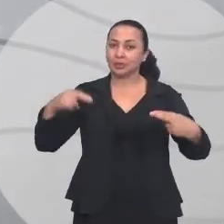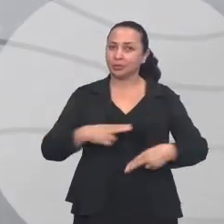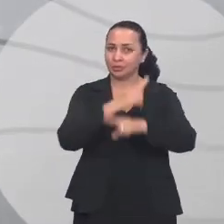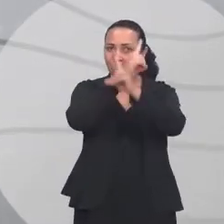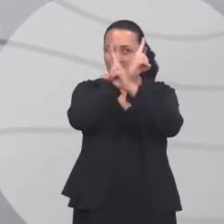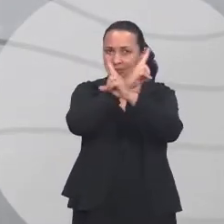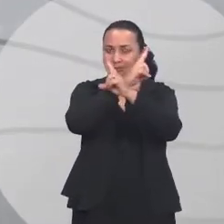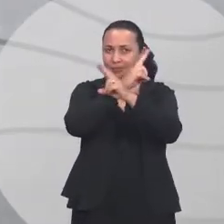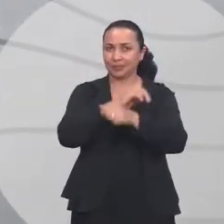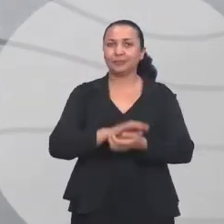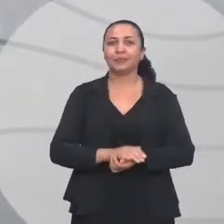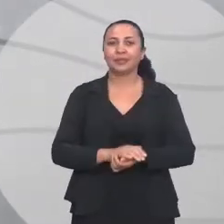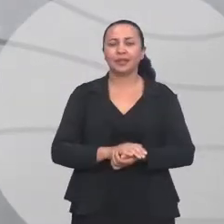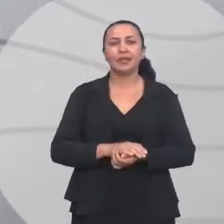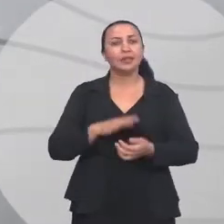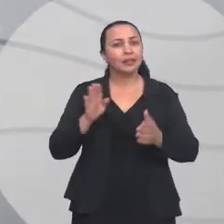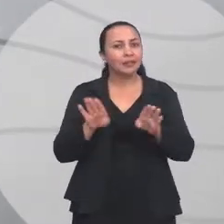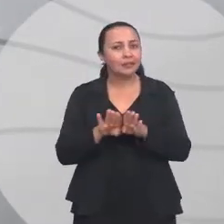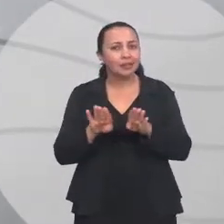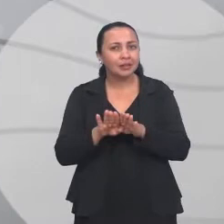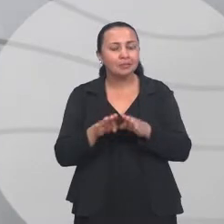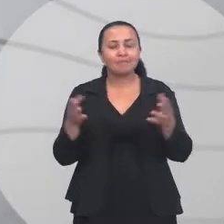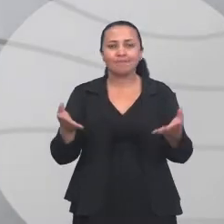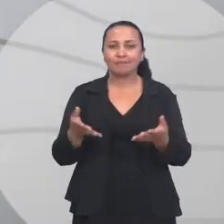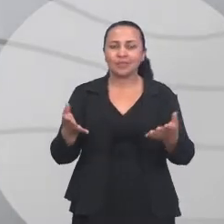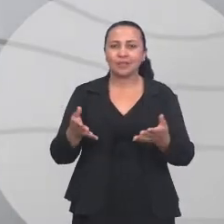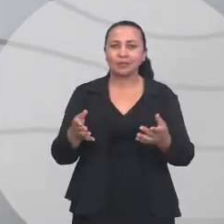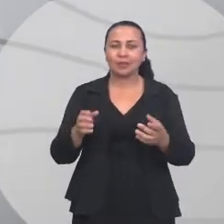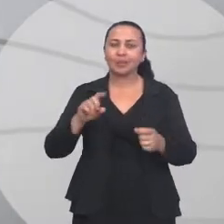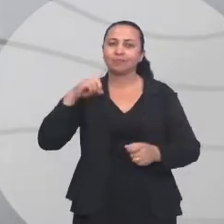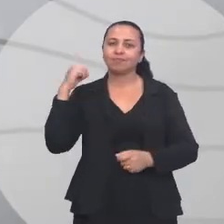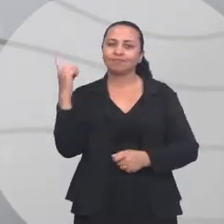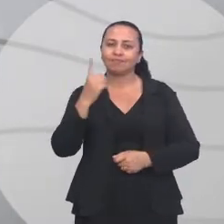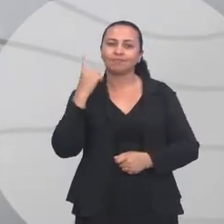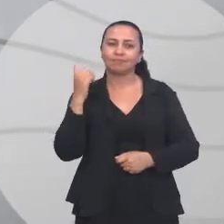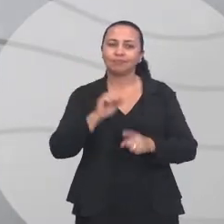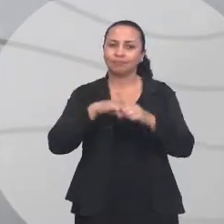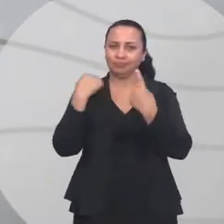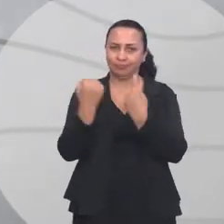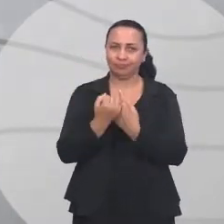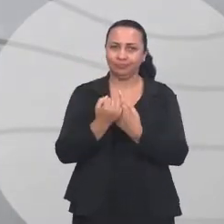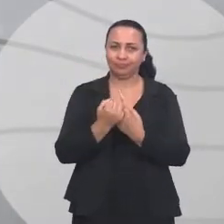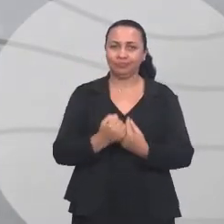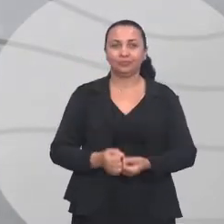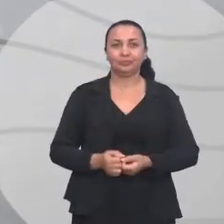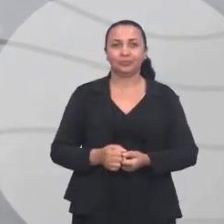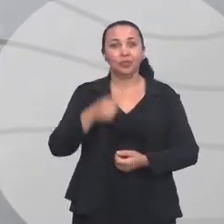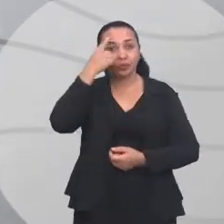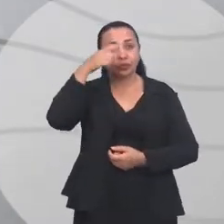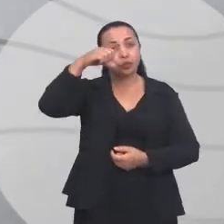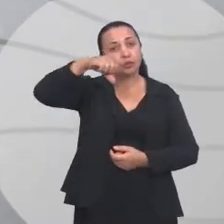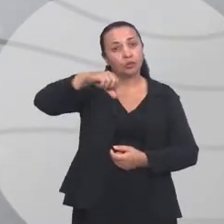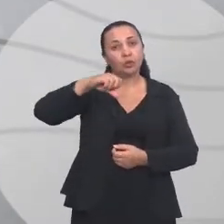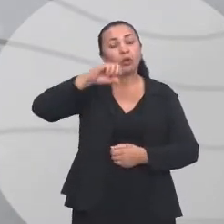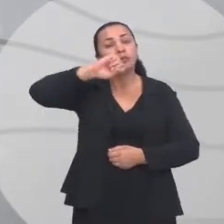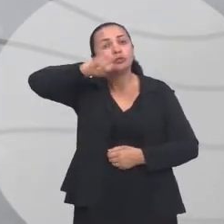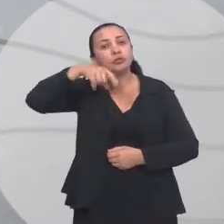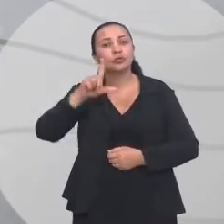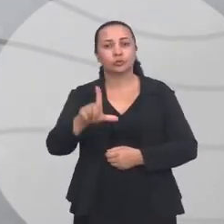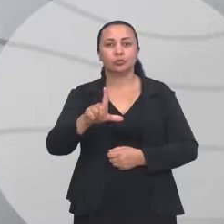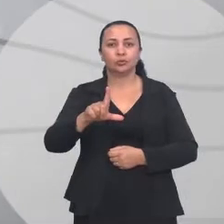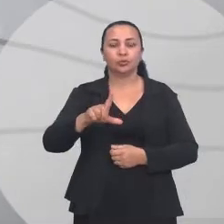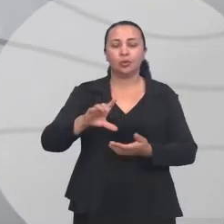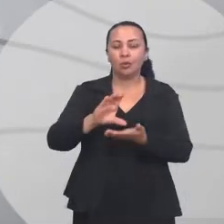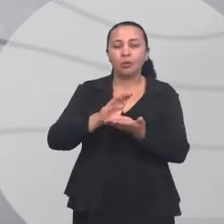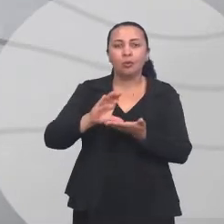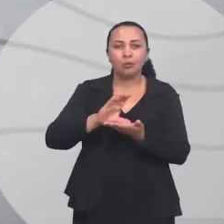da universidade estadual do sudoeste da bahia principalmente nesse momento de isolamento social no dia nove de julho o conselho de